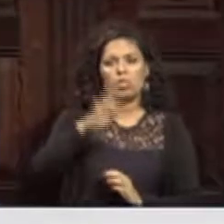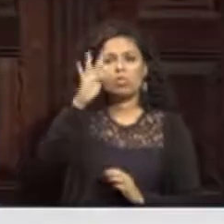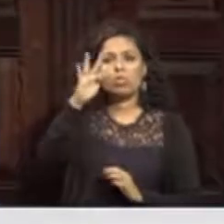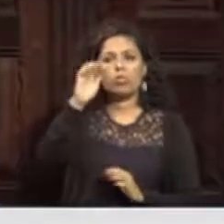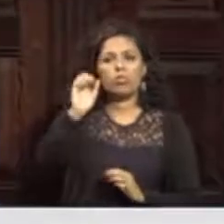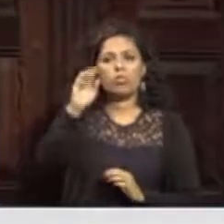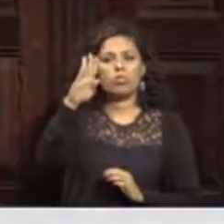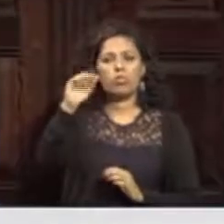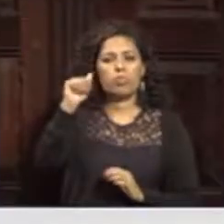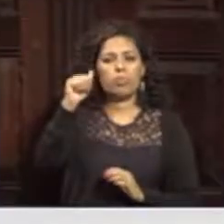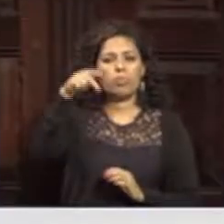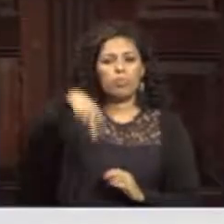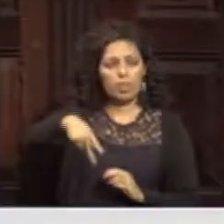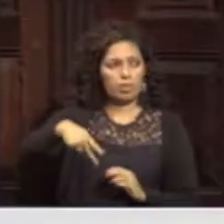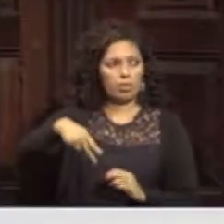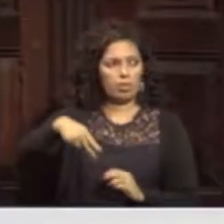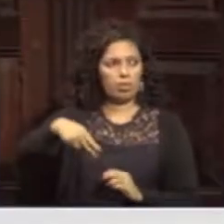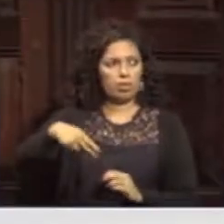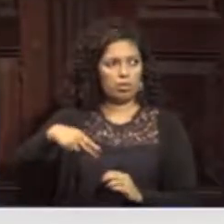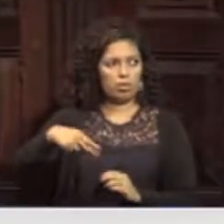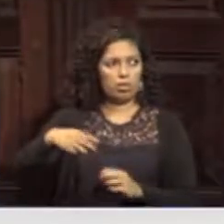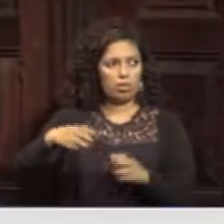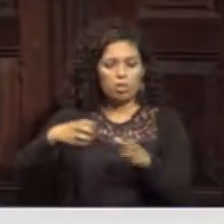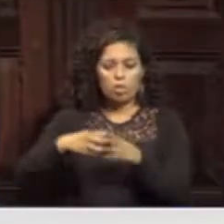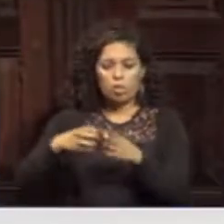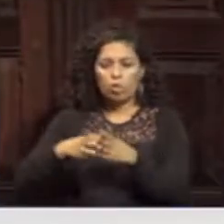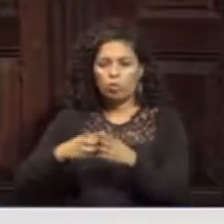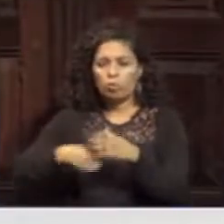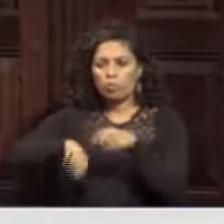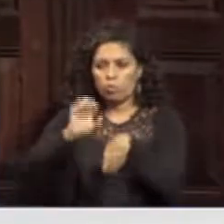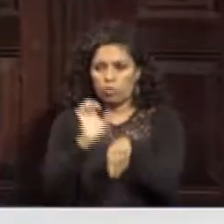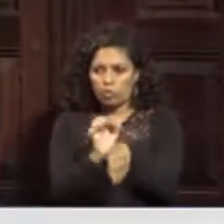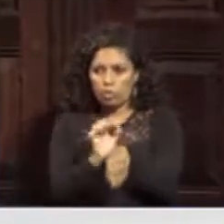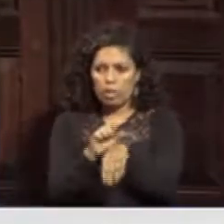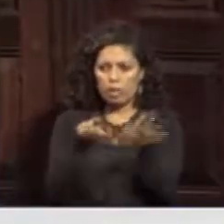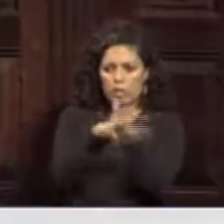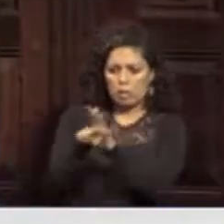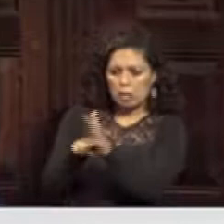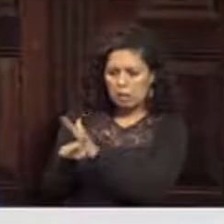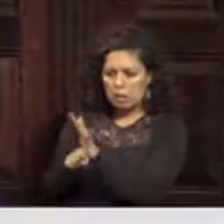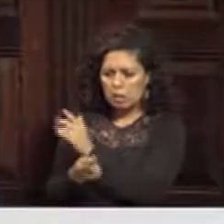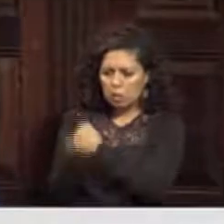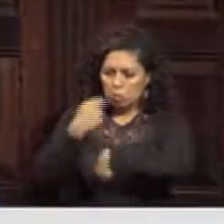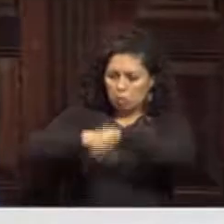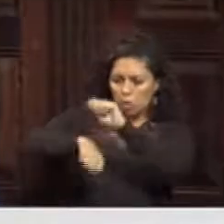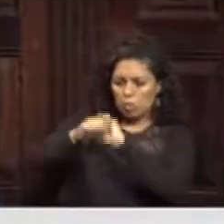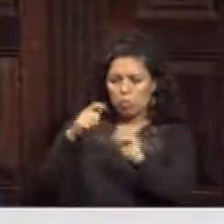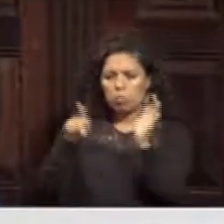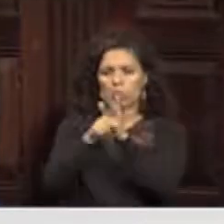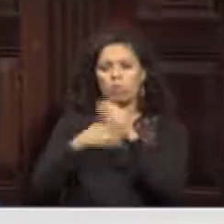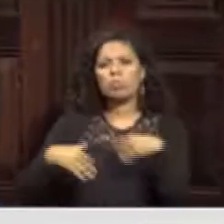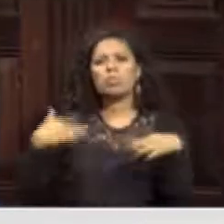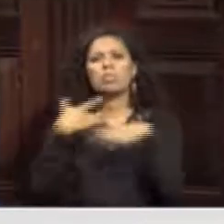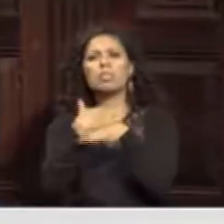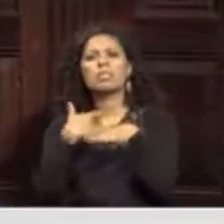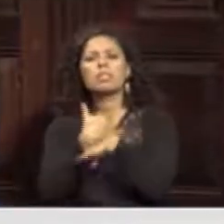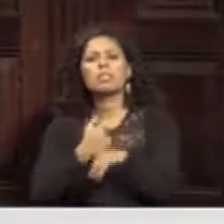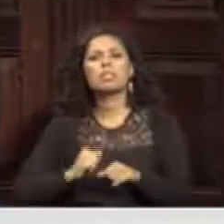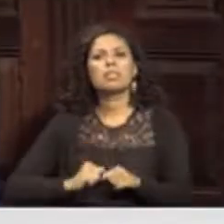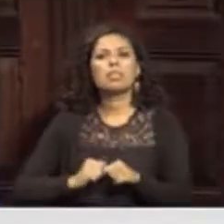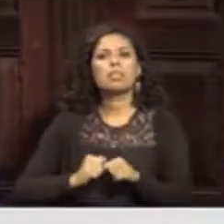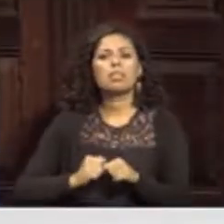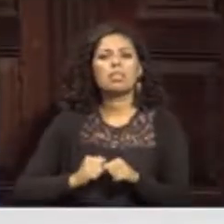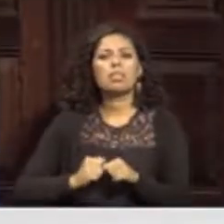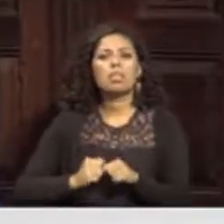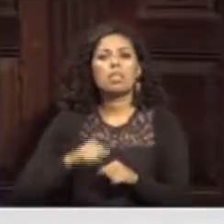é o Fundo Estadual de Conservação Ambiental e Desenvolvimento Urbano, que está amparado